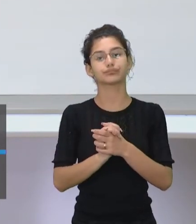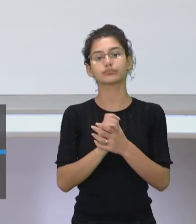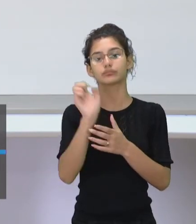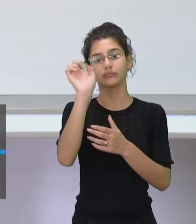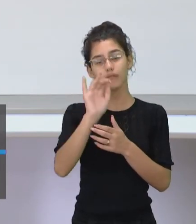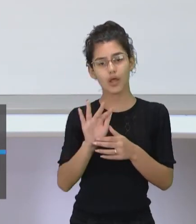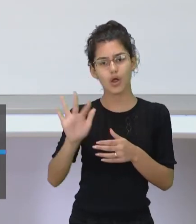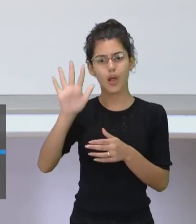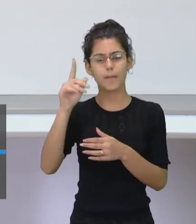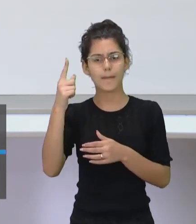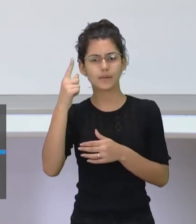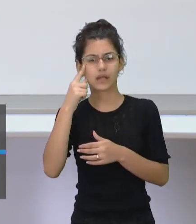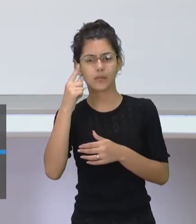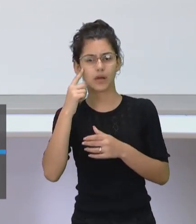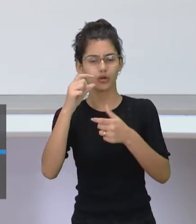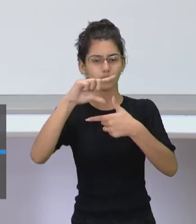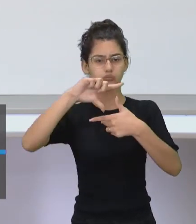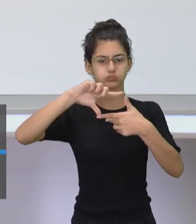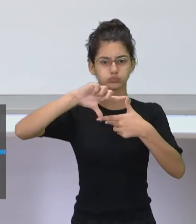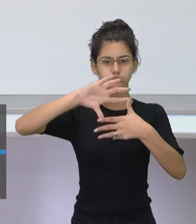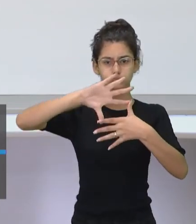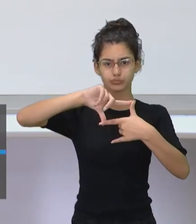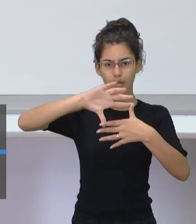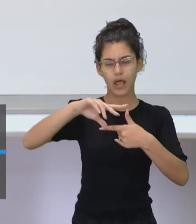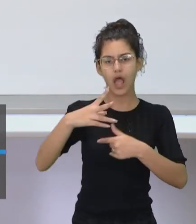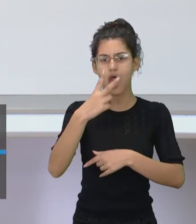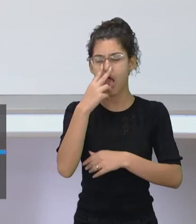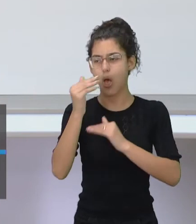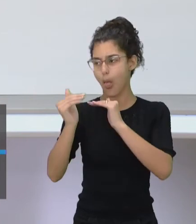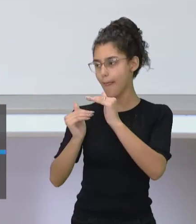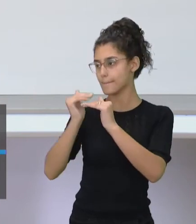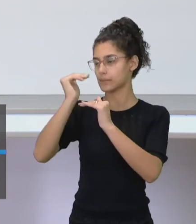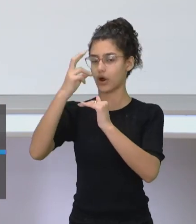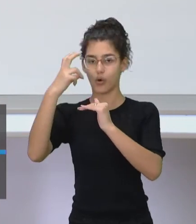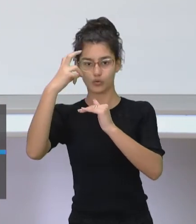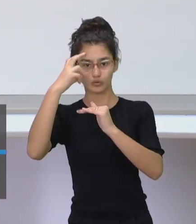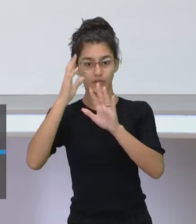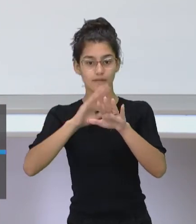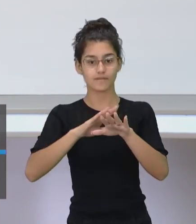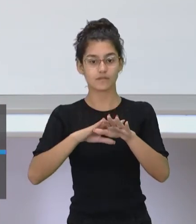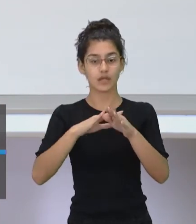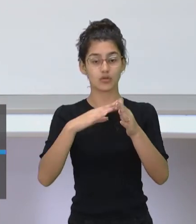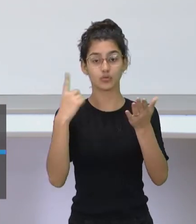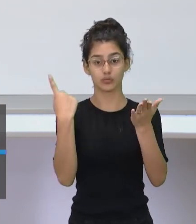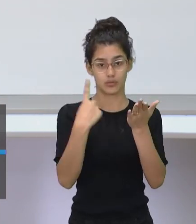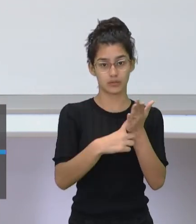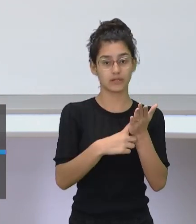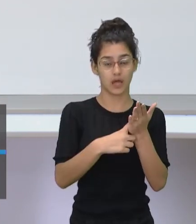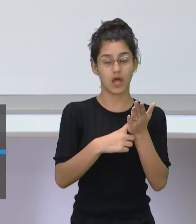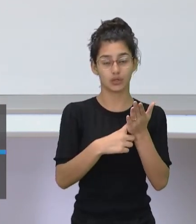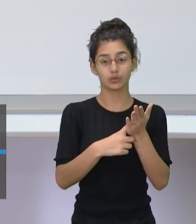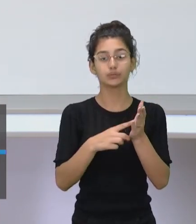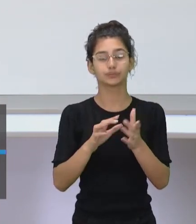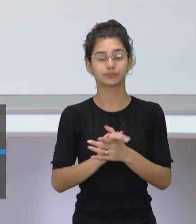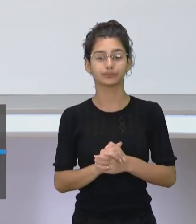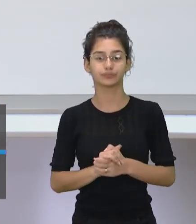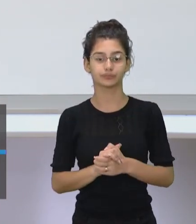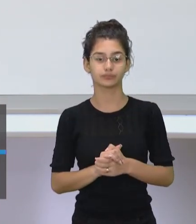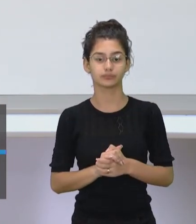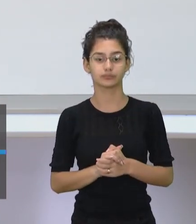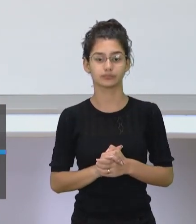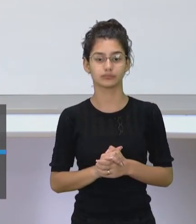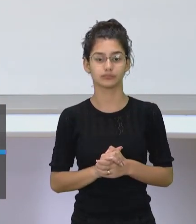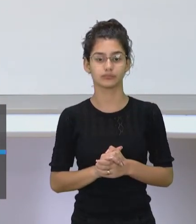pensamento etnocêntrico, achando sua cultura superior, fez tanto o Tratado de Tordesilhas,